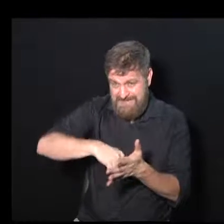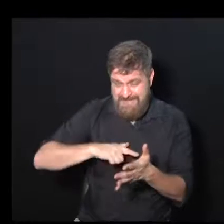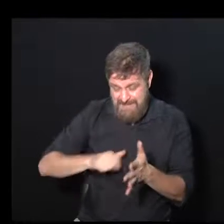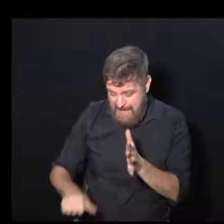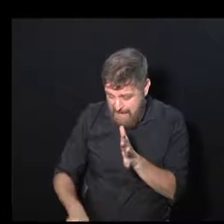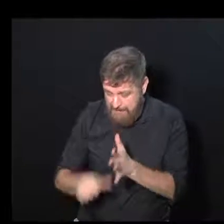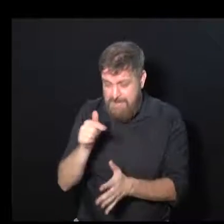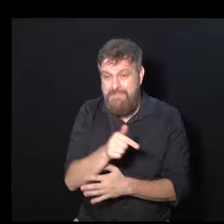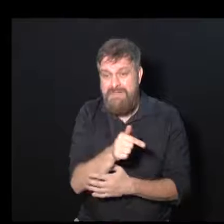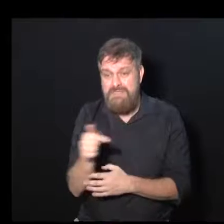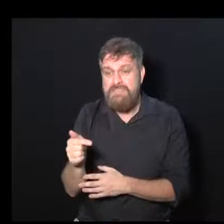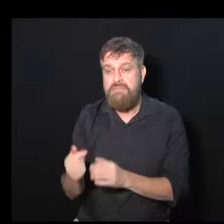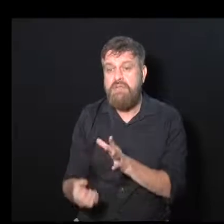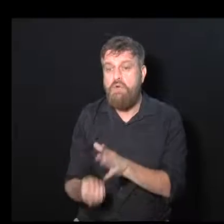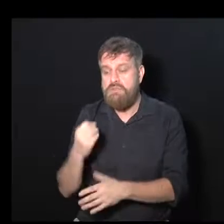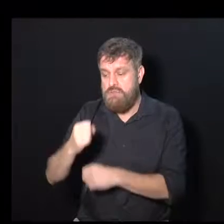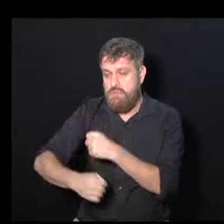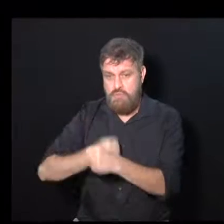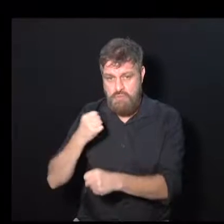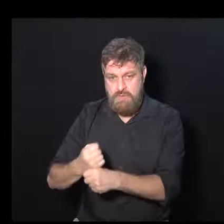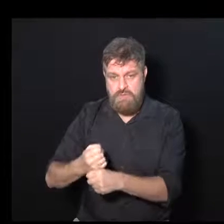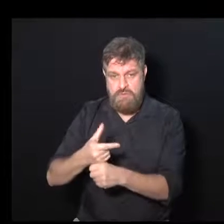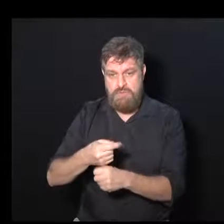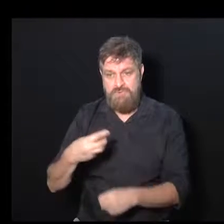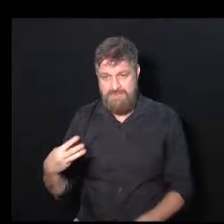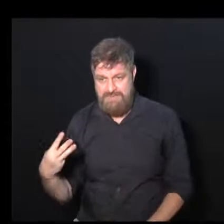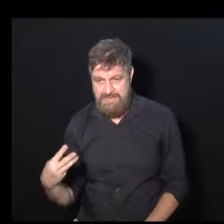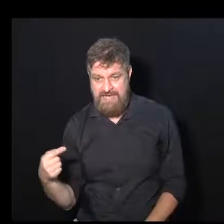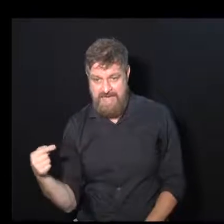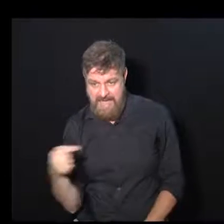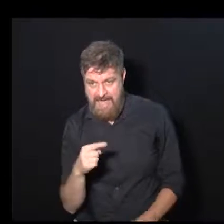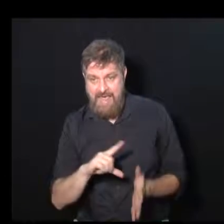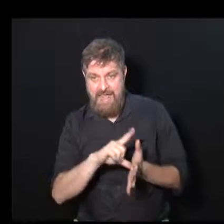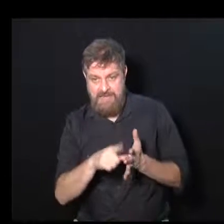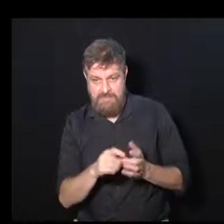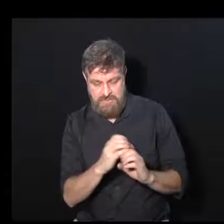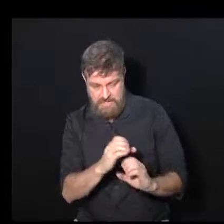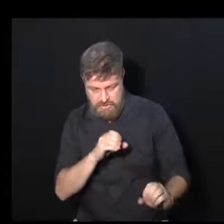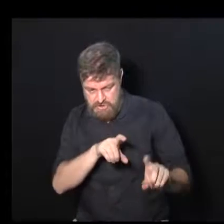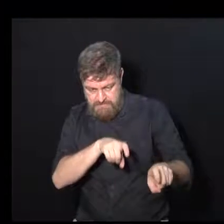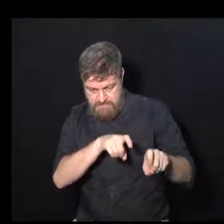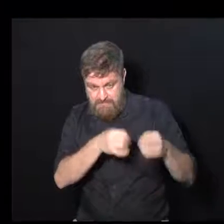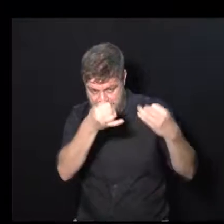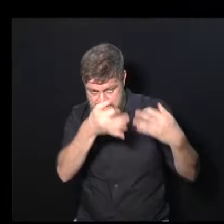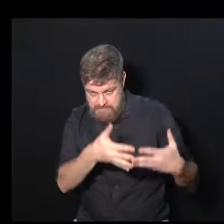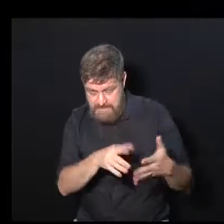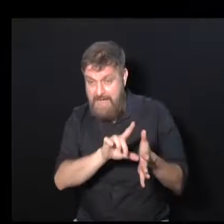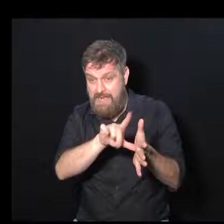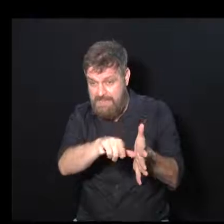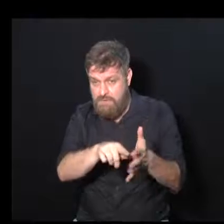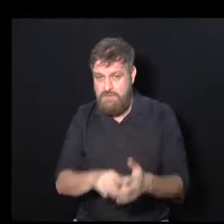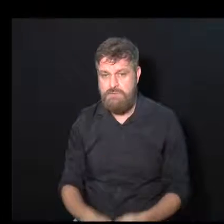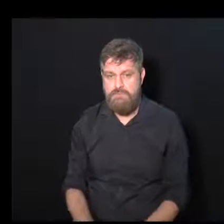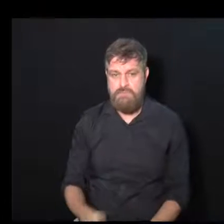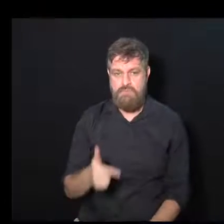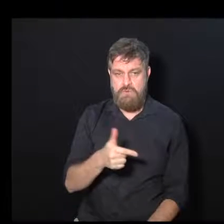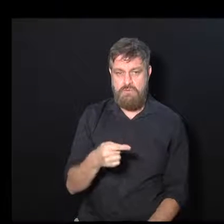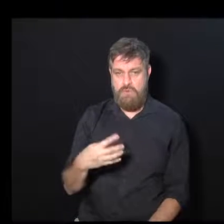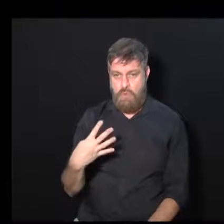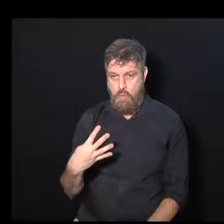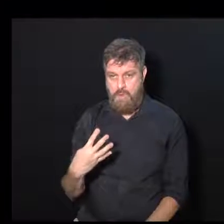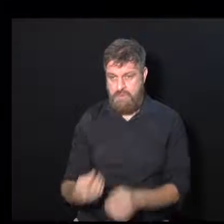em 2003, que aí eu vou passar para a Maria Cláudia depois falar um pouco sobre isso. Em 2004, então,